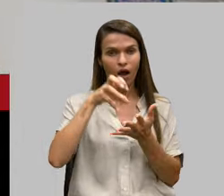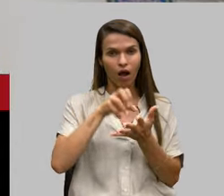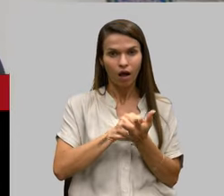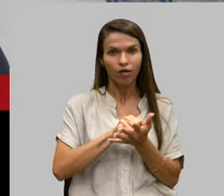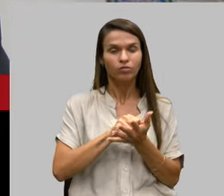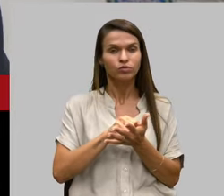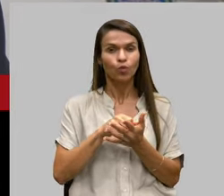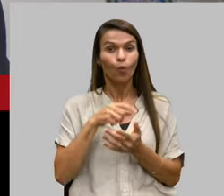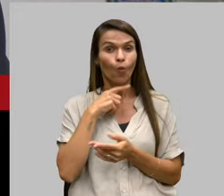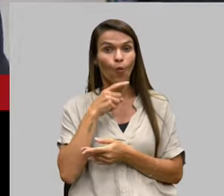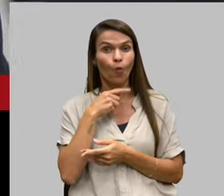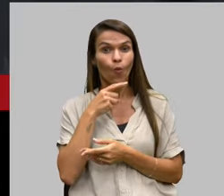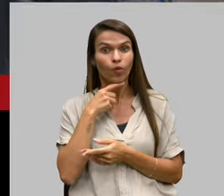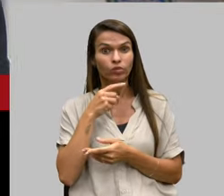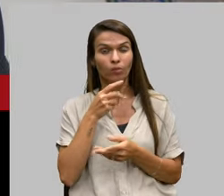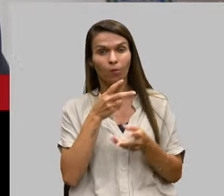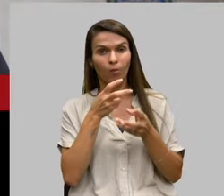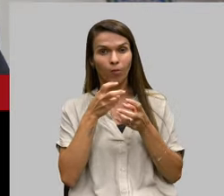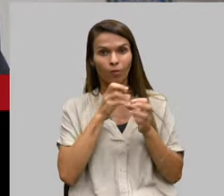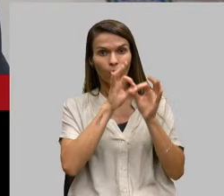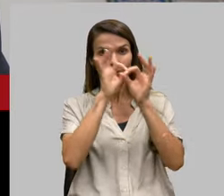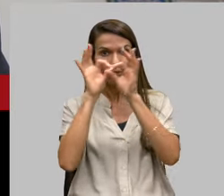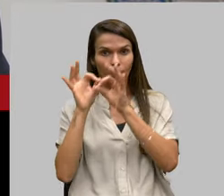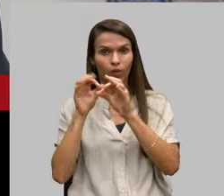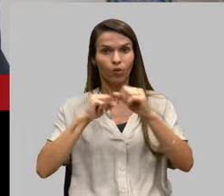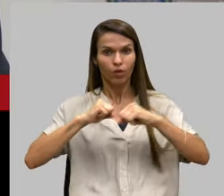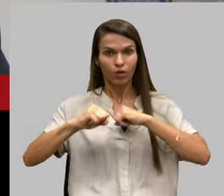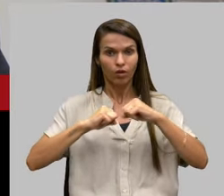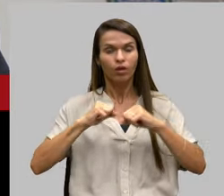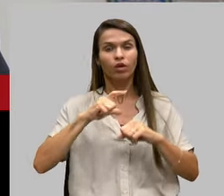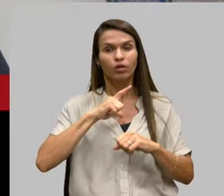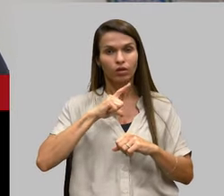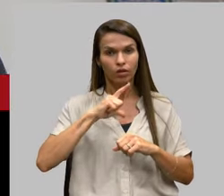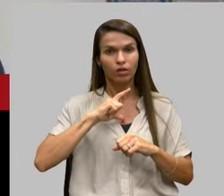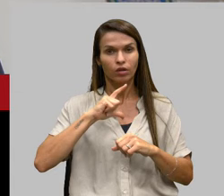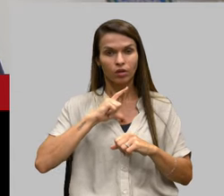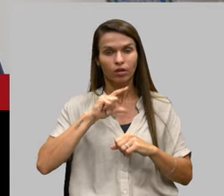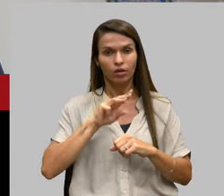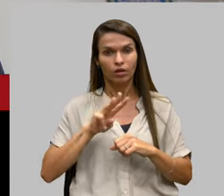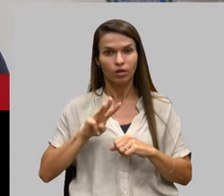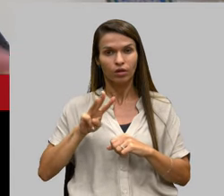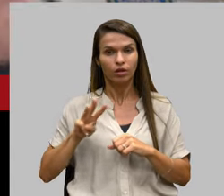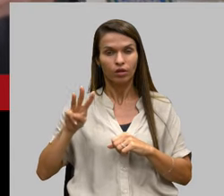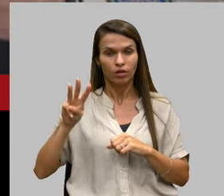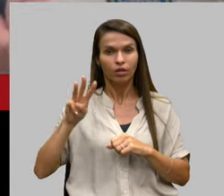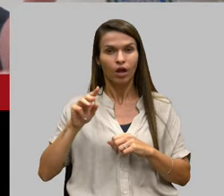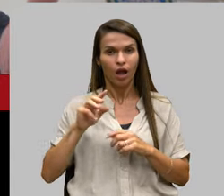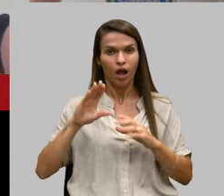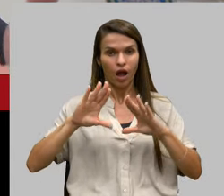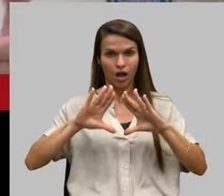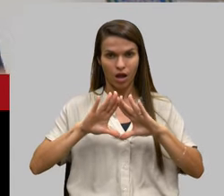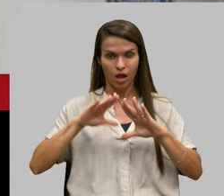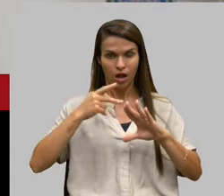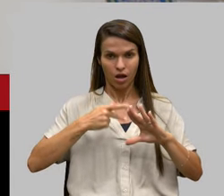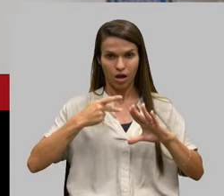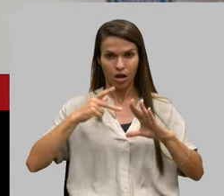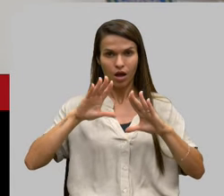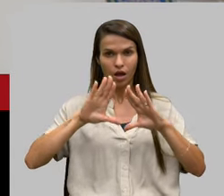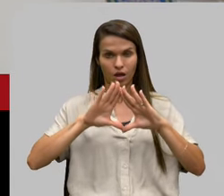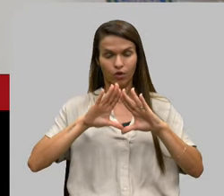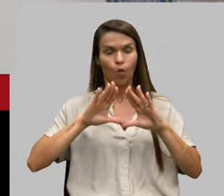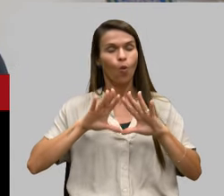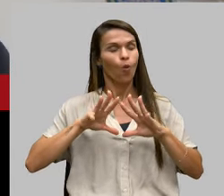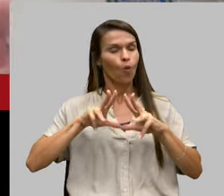o debate ele tá também na na na no site aqui da da na página da Assembleia que todos podem acessar